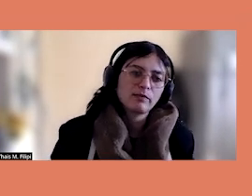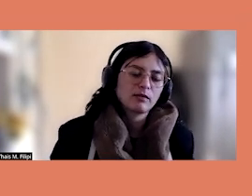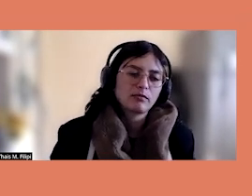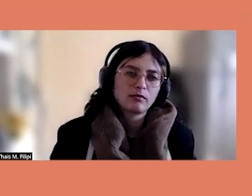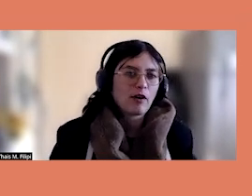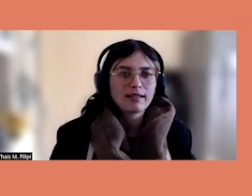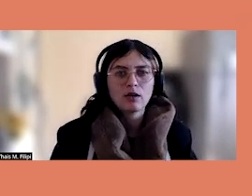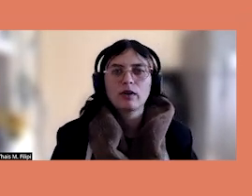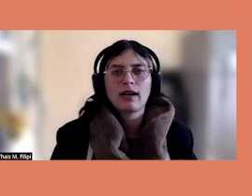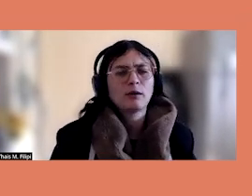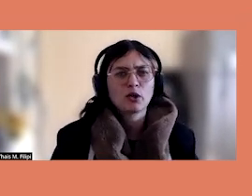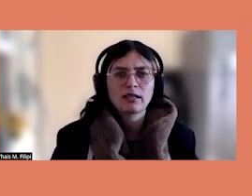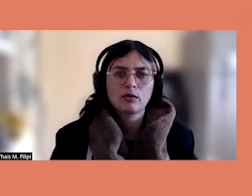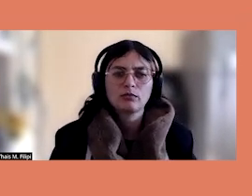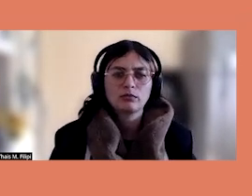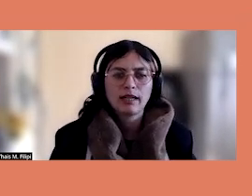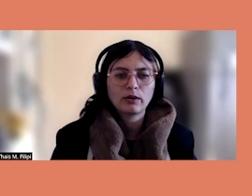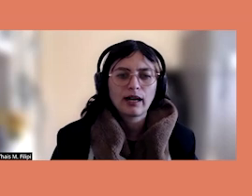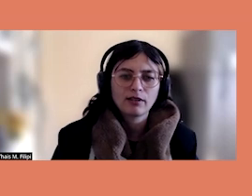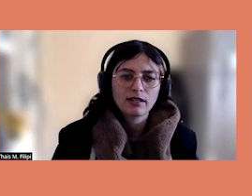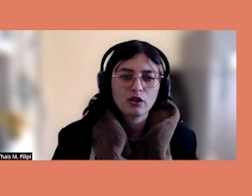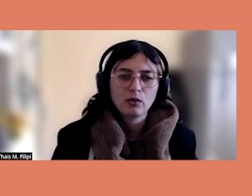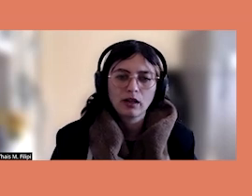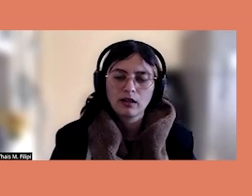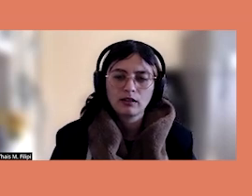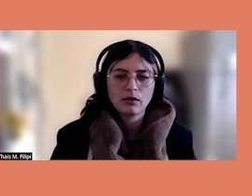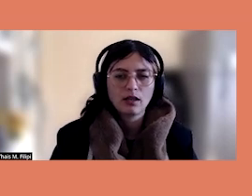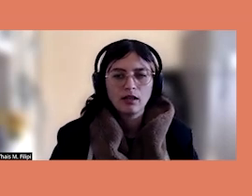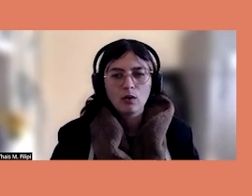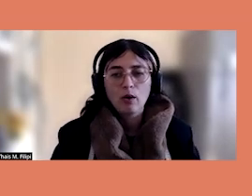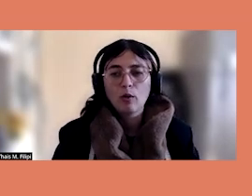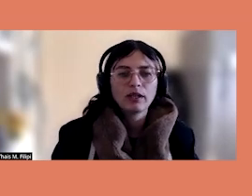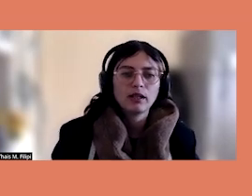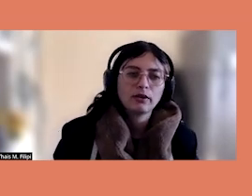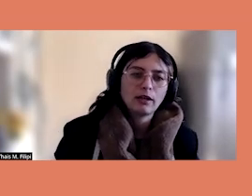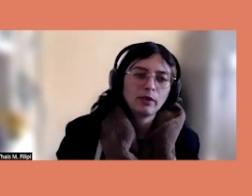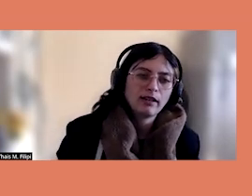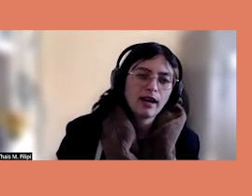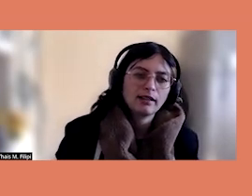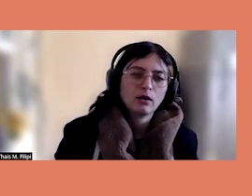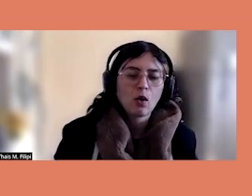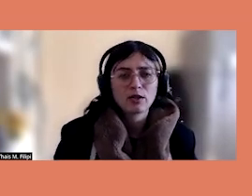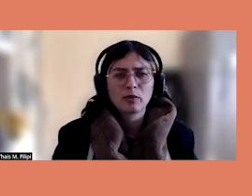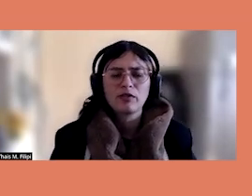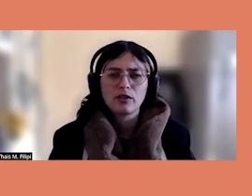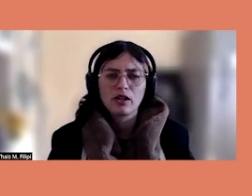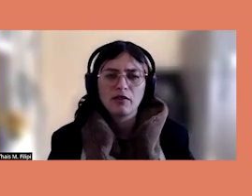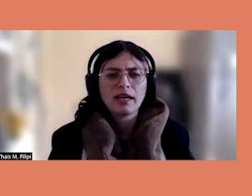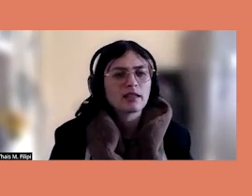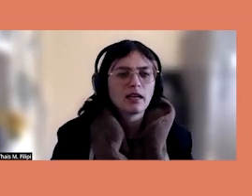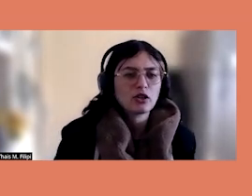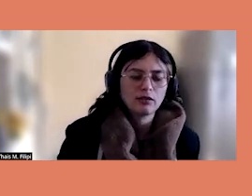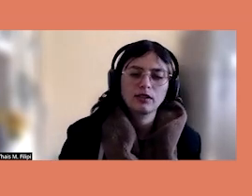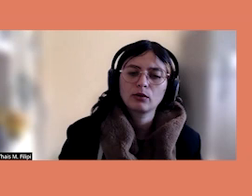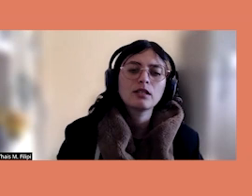que fazem com que cada projeção cartográfica seja única. Então, qual que é o modelo adotado para a Terra? Então, qual que é a superfície de